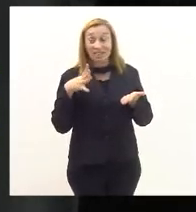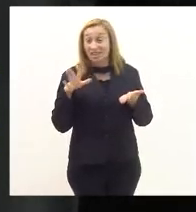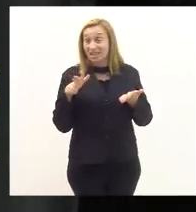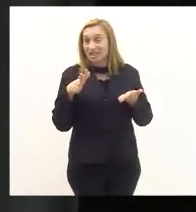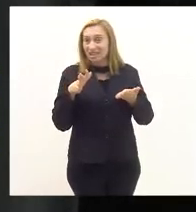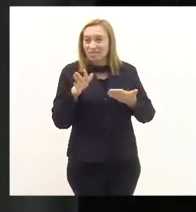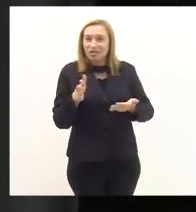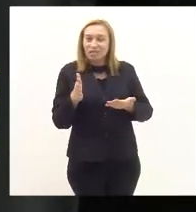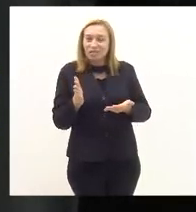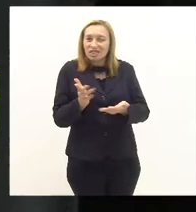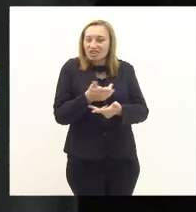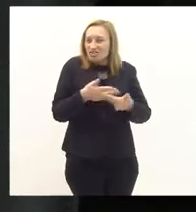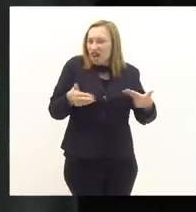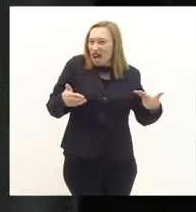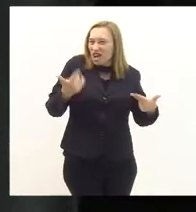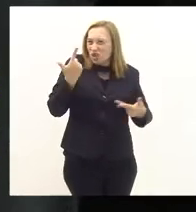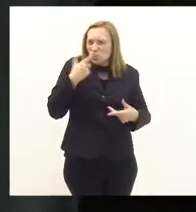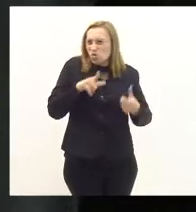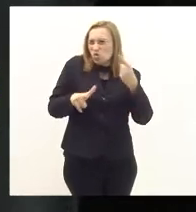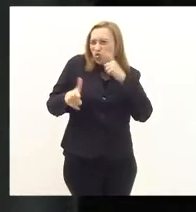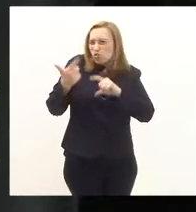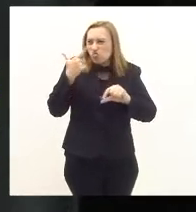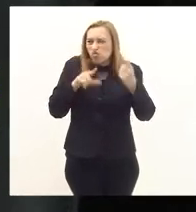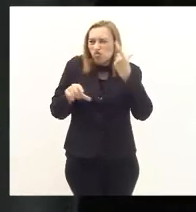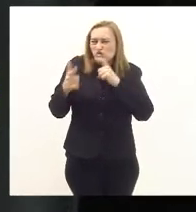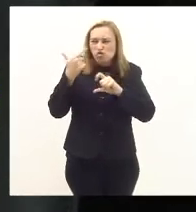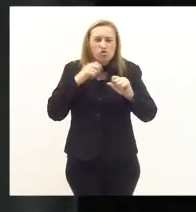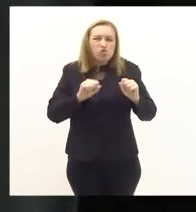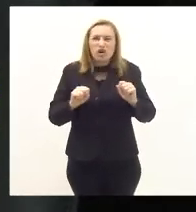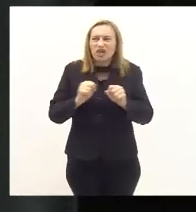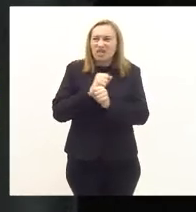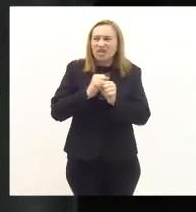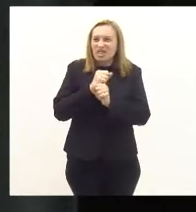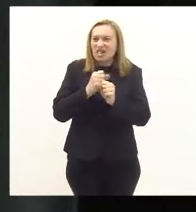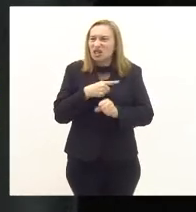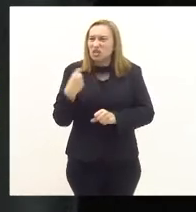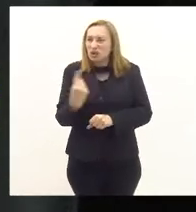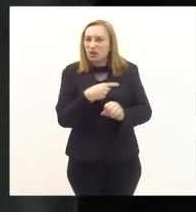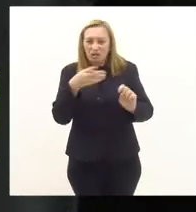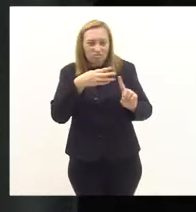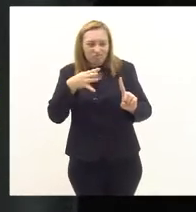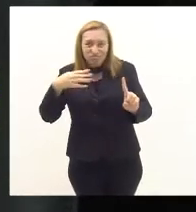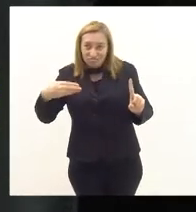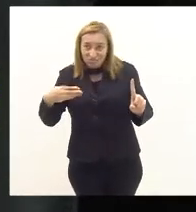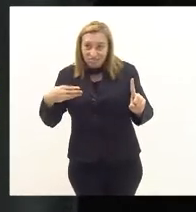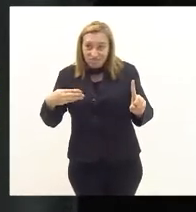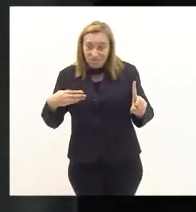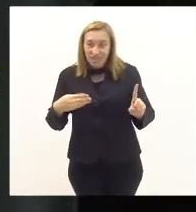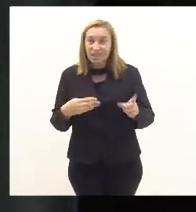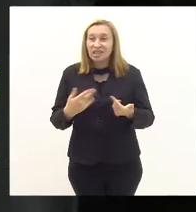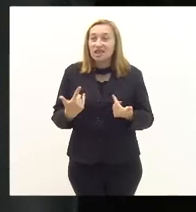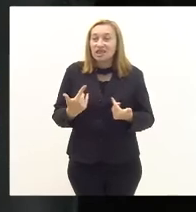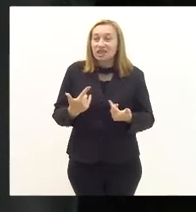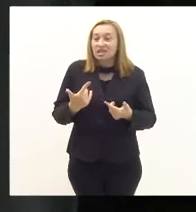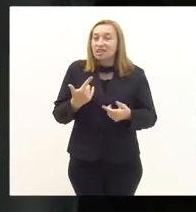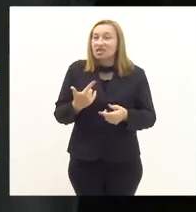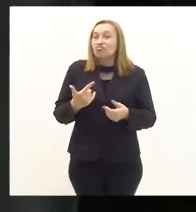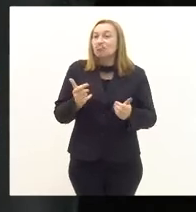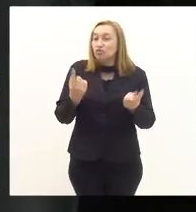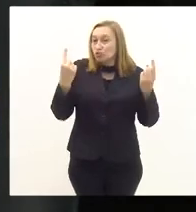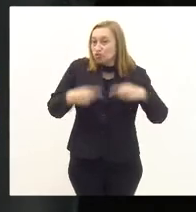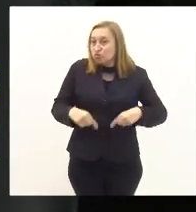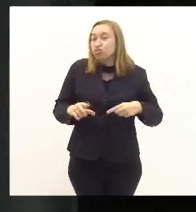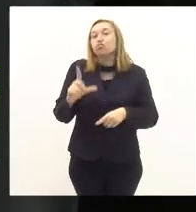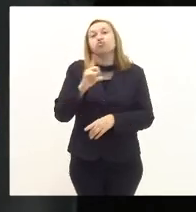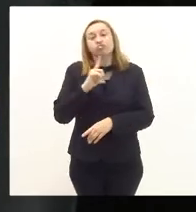muitas das nossas conquistas ao longo desses anos, nós, as pessoas LGBTQIA+, a gente ainda enfrenta muitos